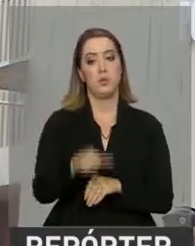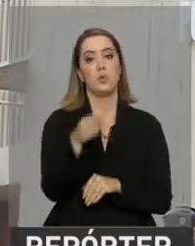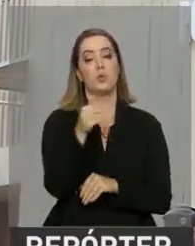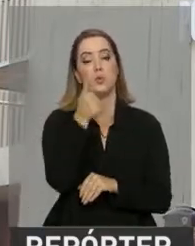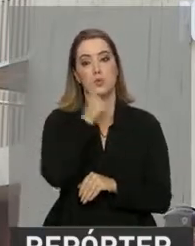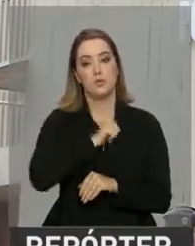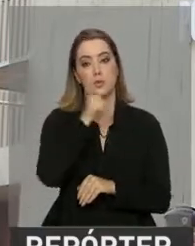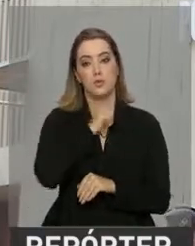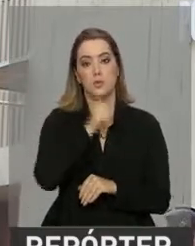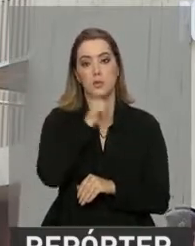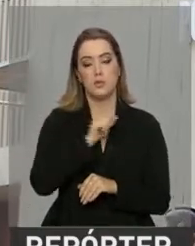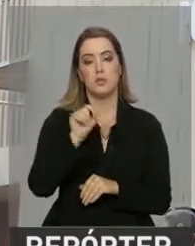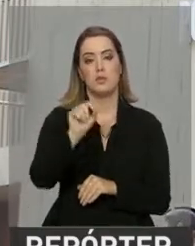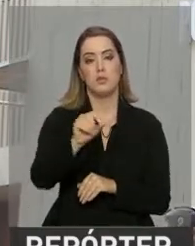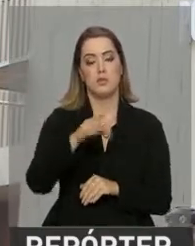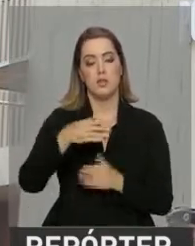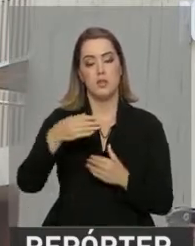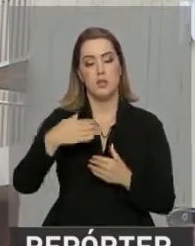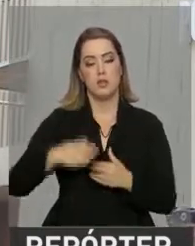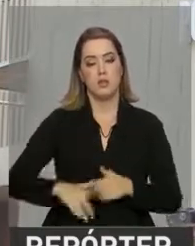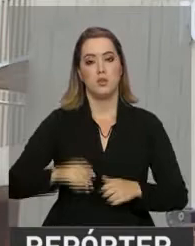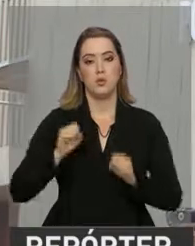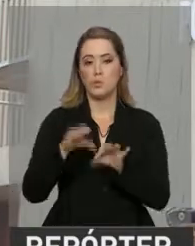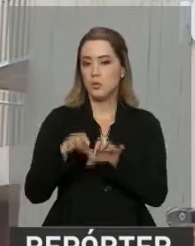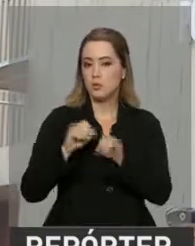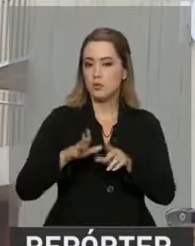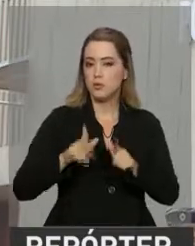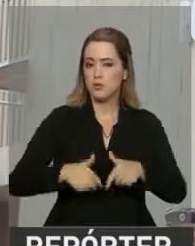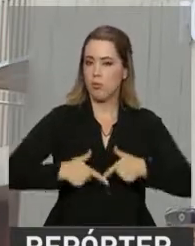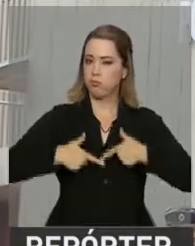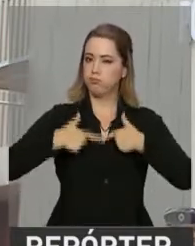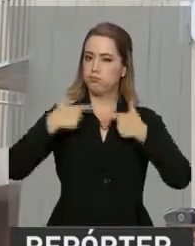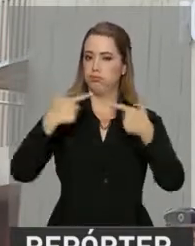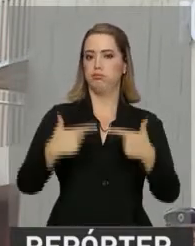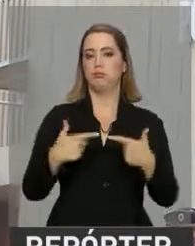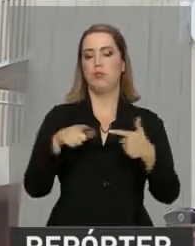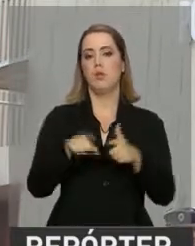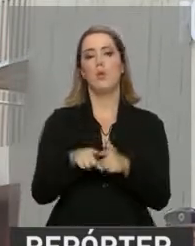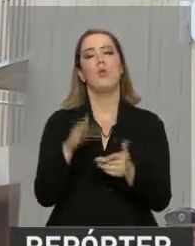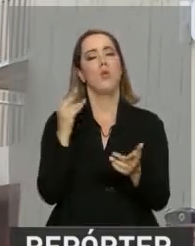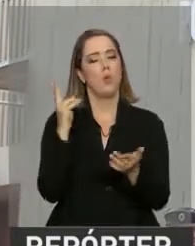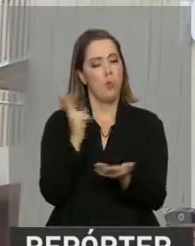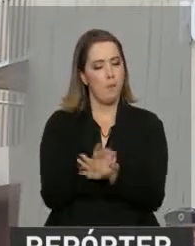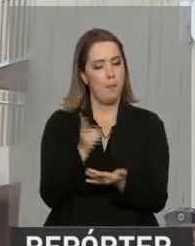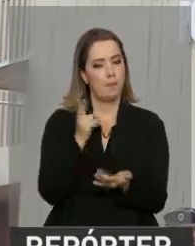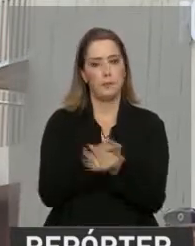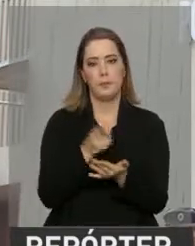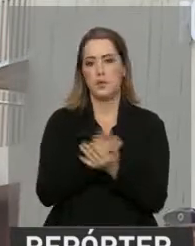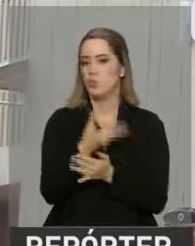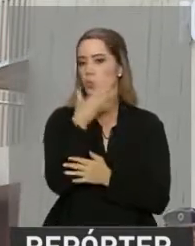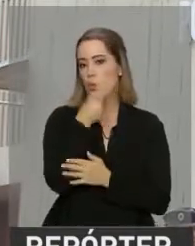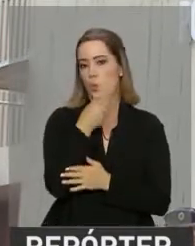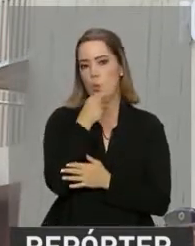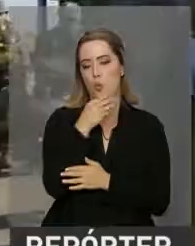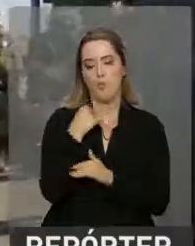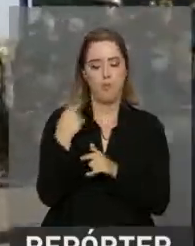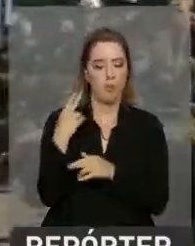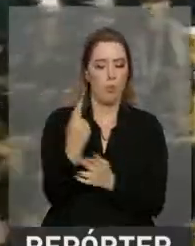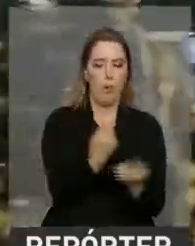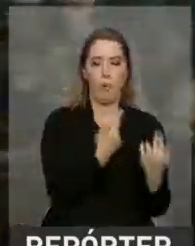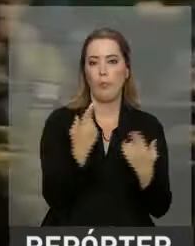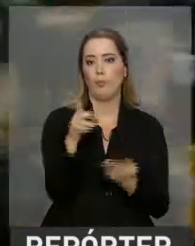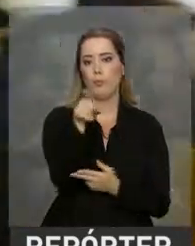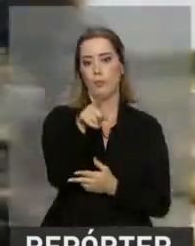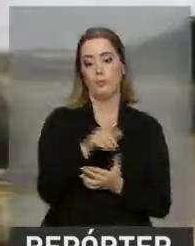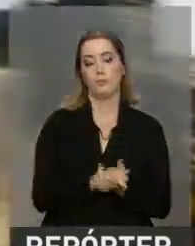grande quantidade de inscritas superou as expectativas durante a formação as mulheres vão seguir a mesma rotina e os mesmos princípios dos Homens